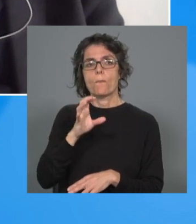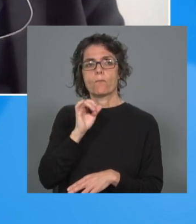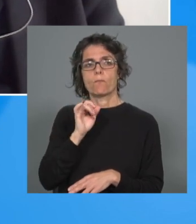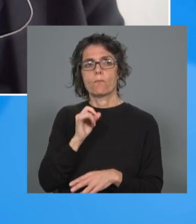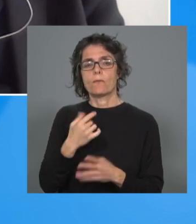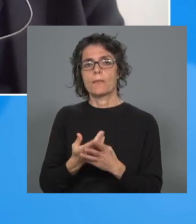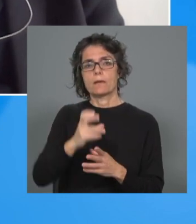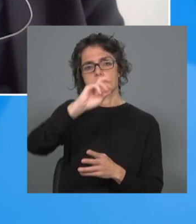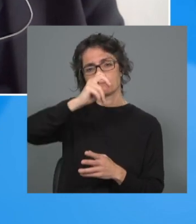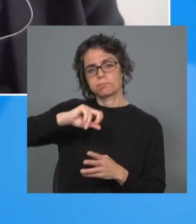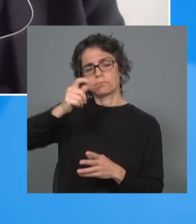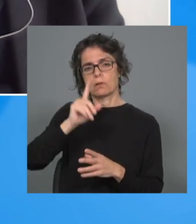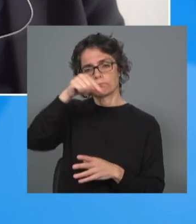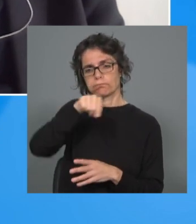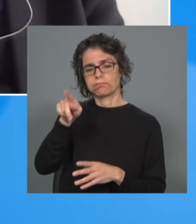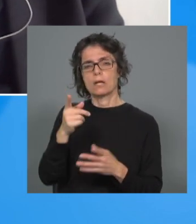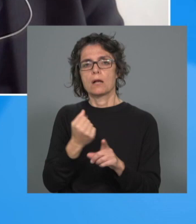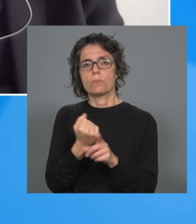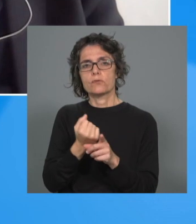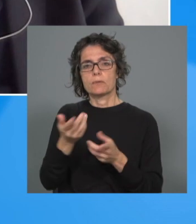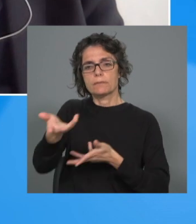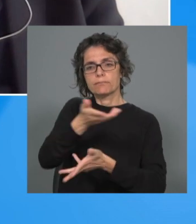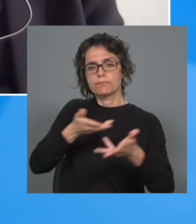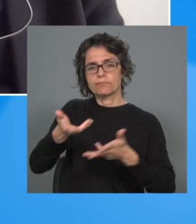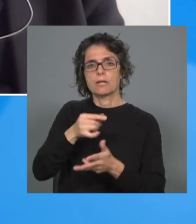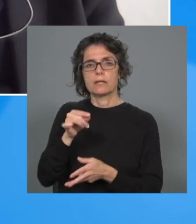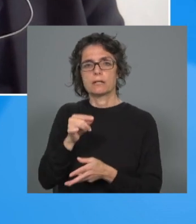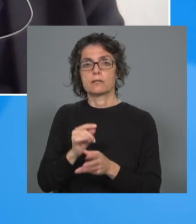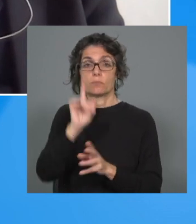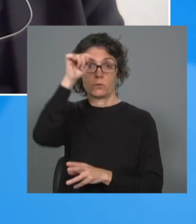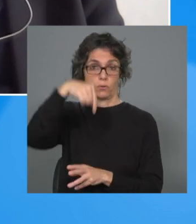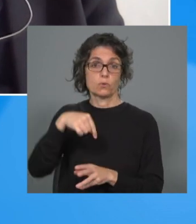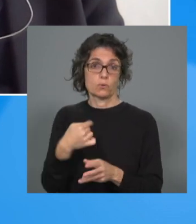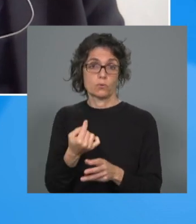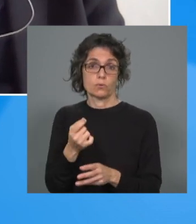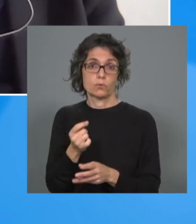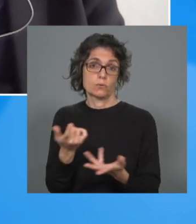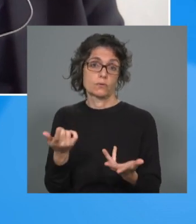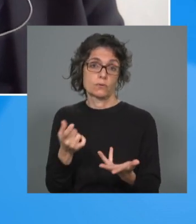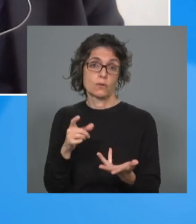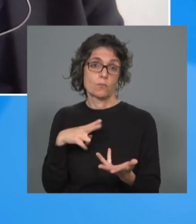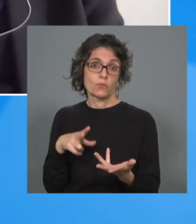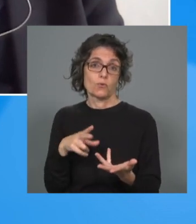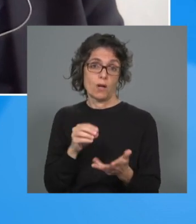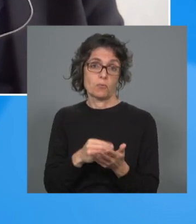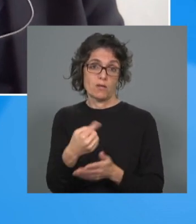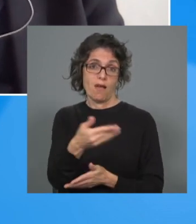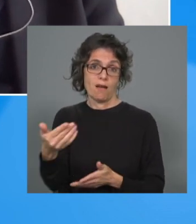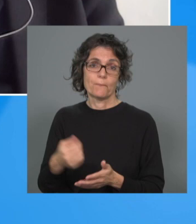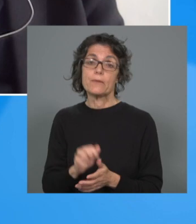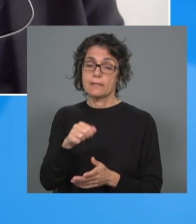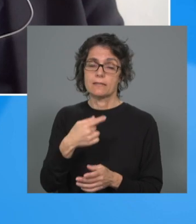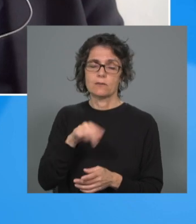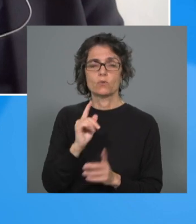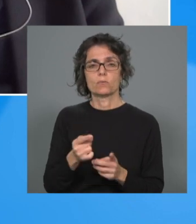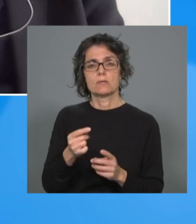esta reflexão e este debate, porque a pobreza é de norte a sul do país. Exatamente, começámos pelas áreas